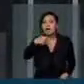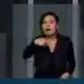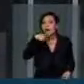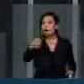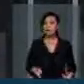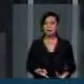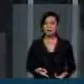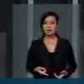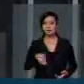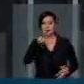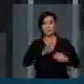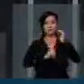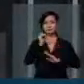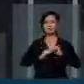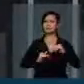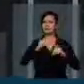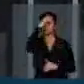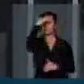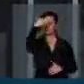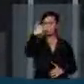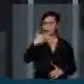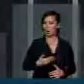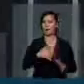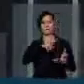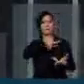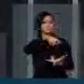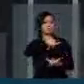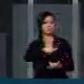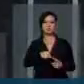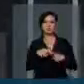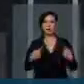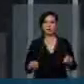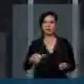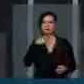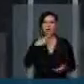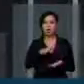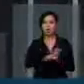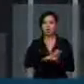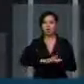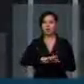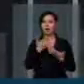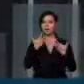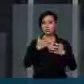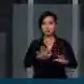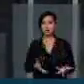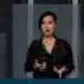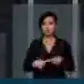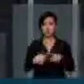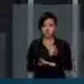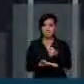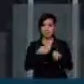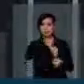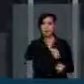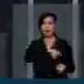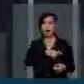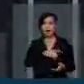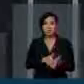do mundo. Por quê? Porque o piso salarial de um professor é uma miséria no nosso país, assim como o da